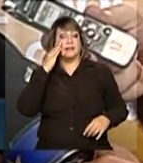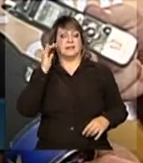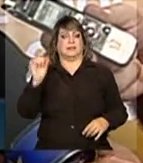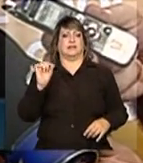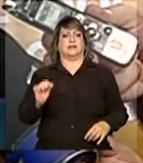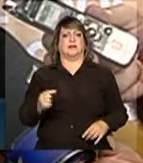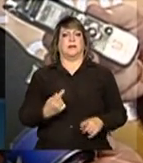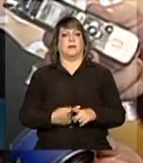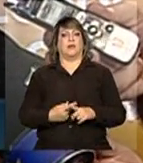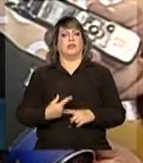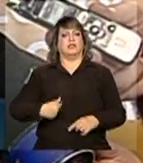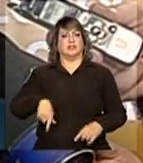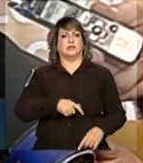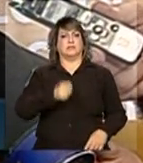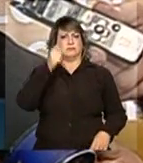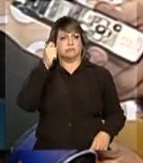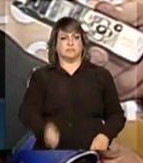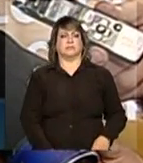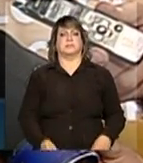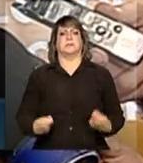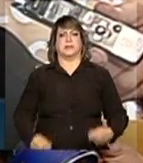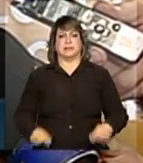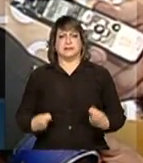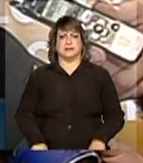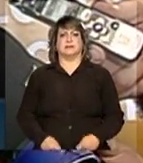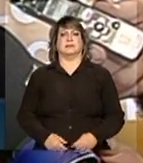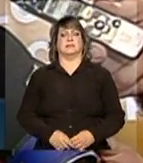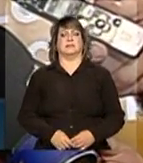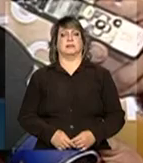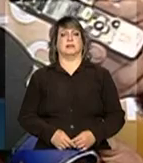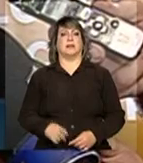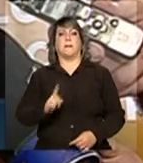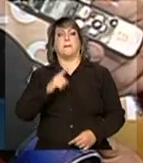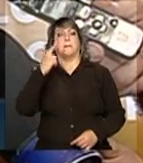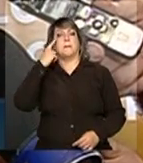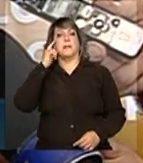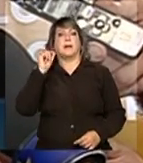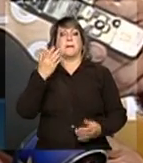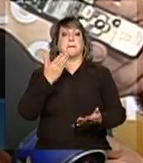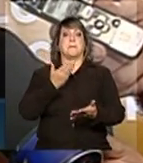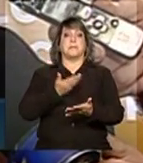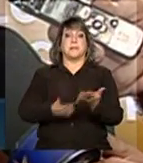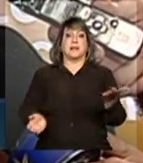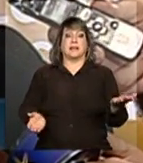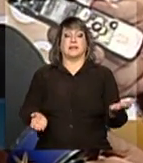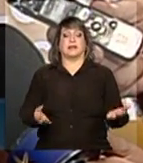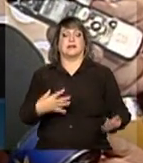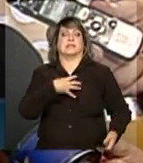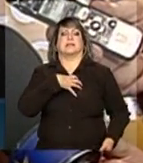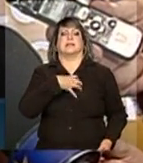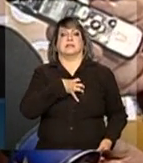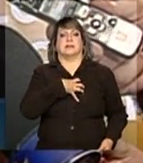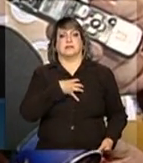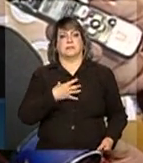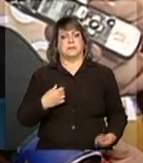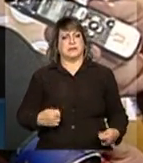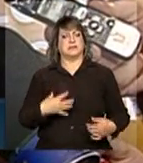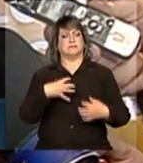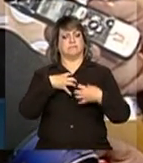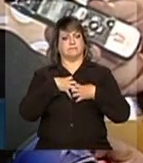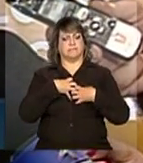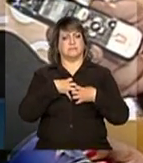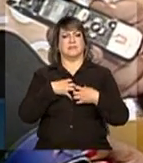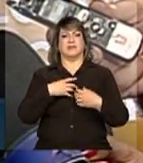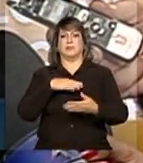de indignação, que a gente precisa ter. Não perder a capacidade de sensibilidade em relação